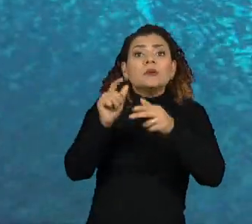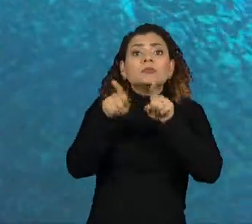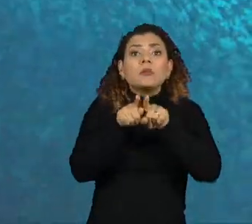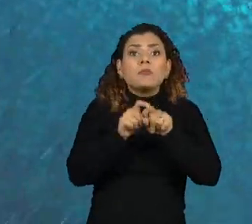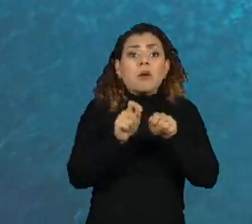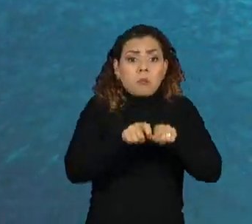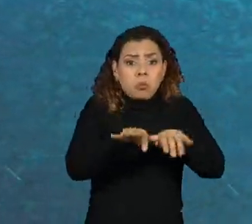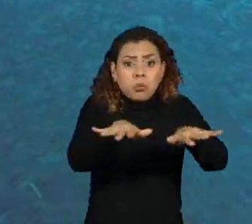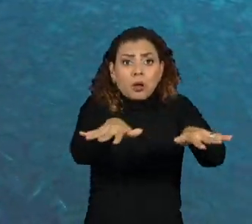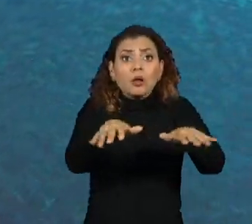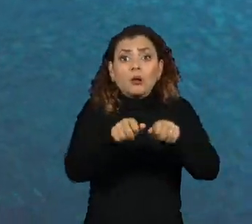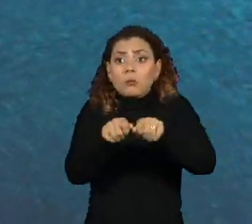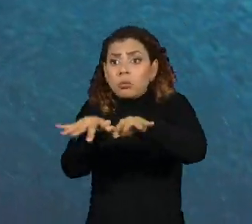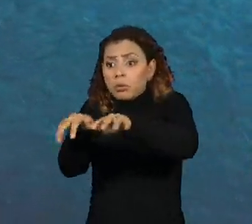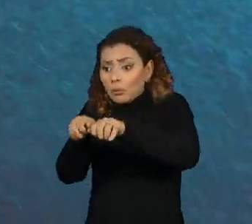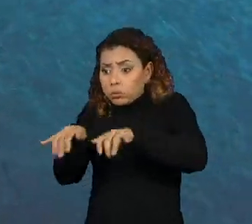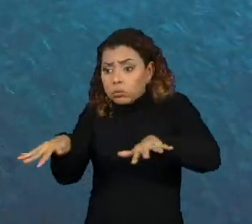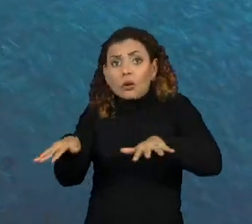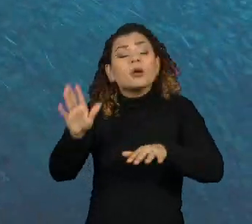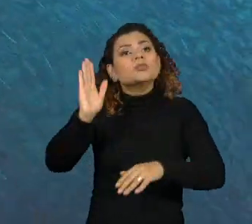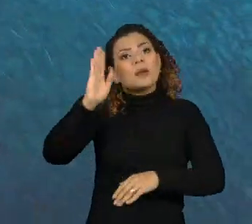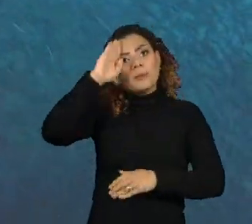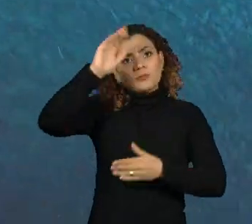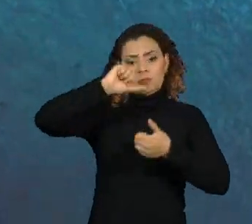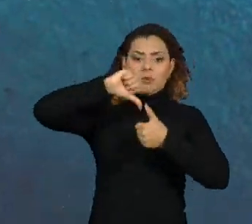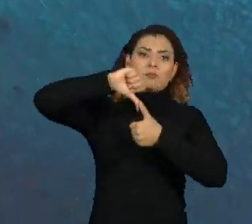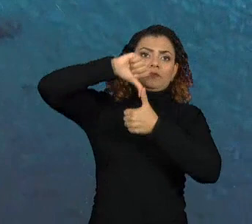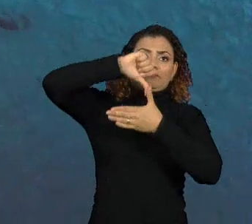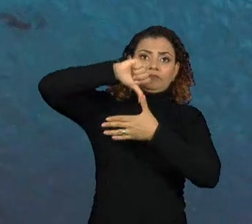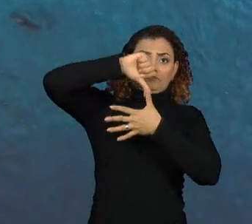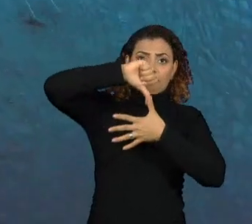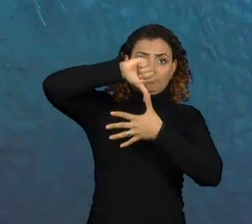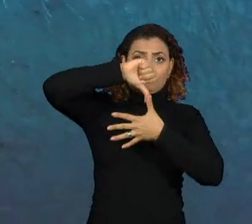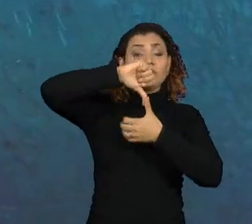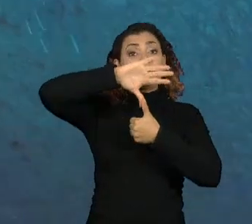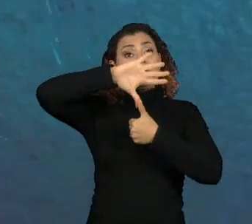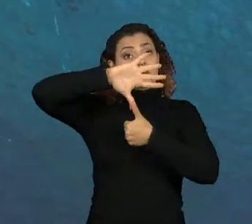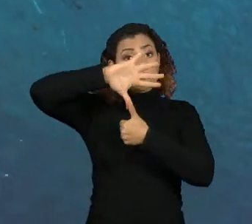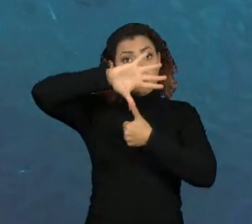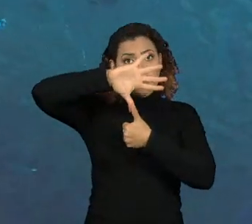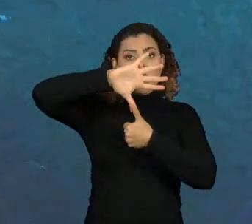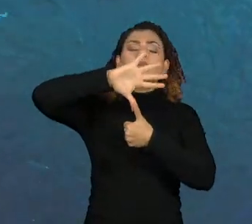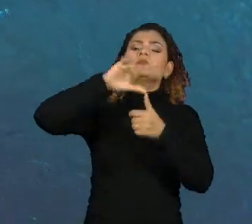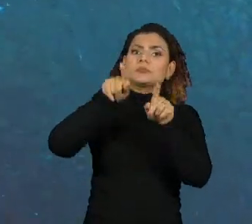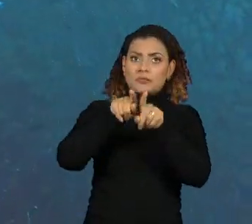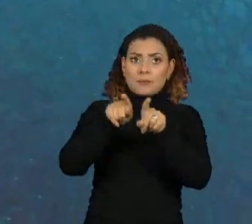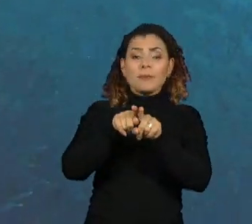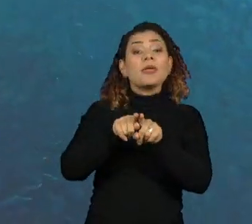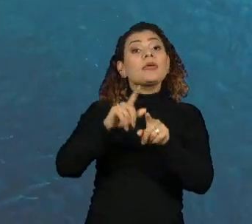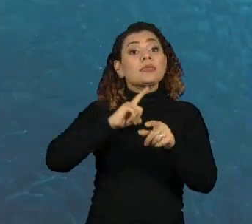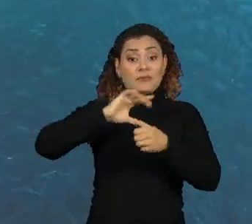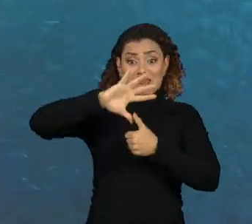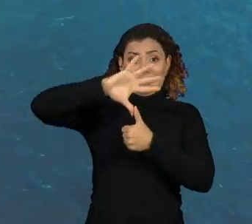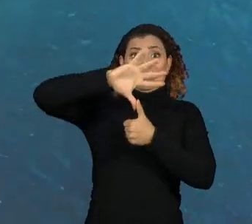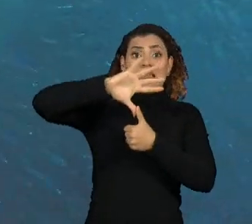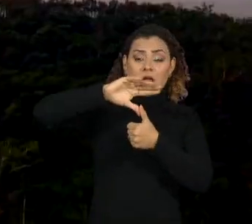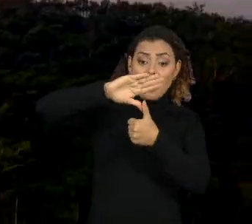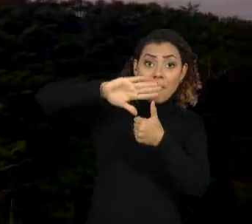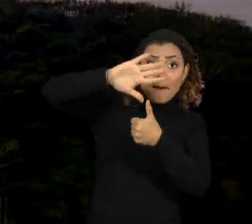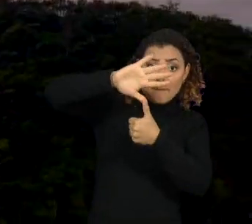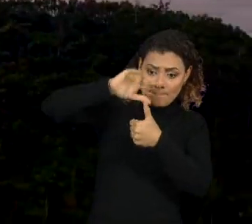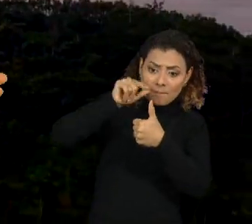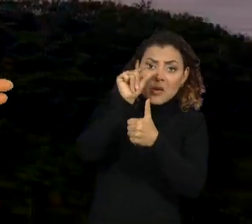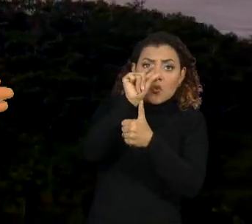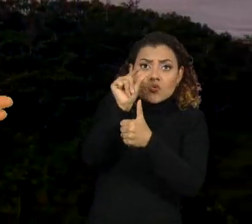iria chegar ao país, principalmente ao litoral do norte e do nordeste. Não que seja fácil. O rio